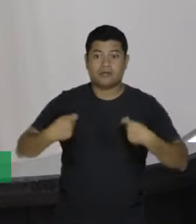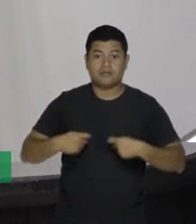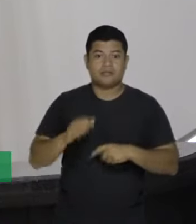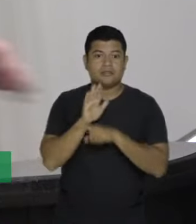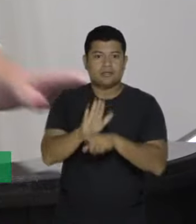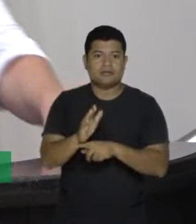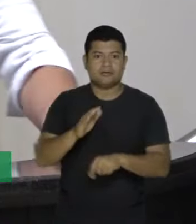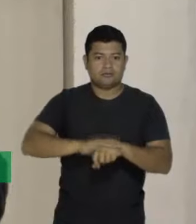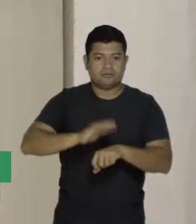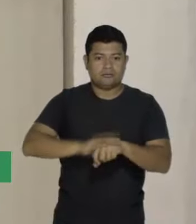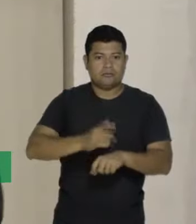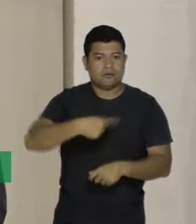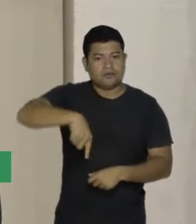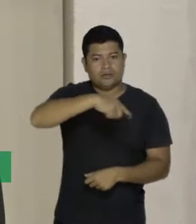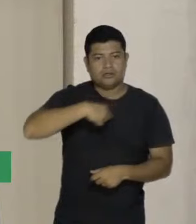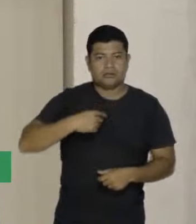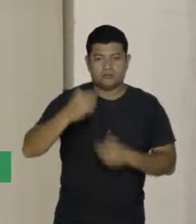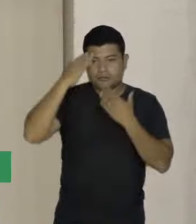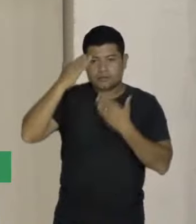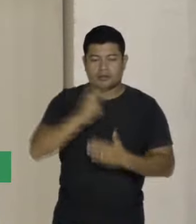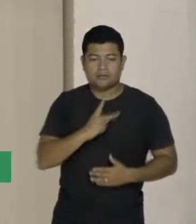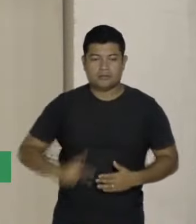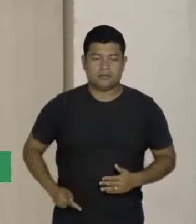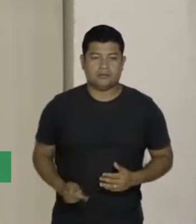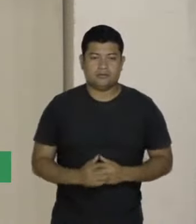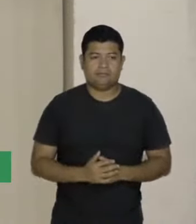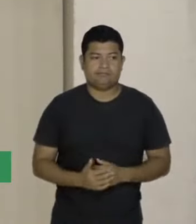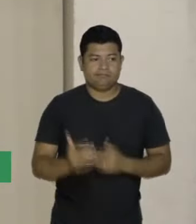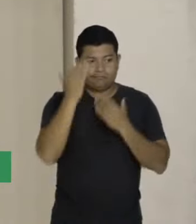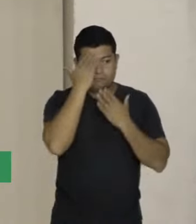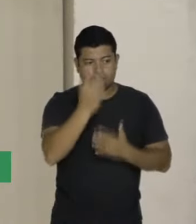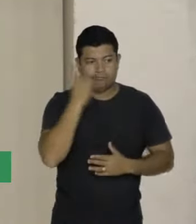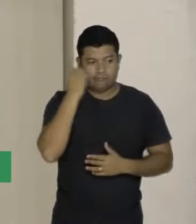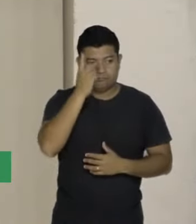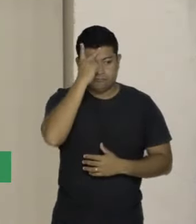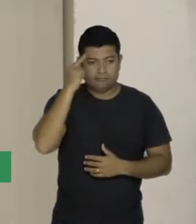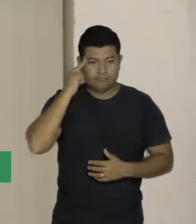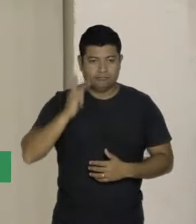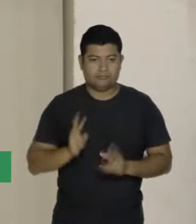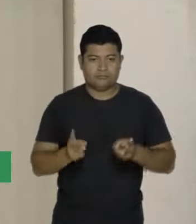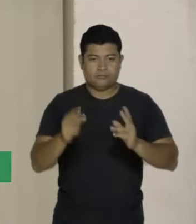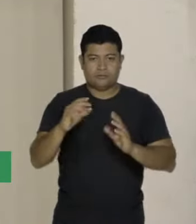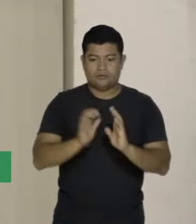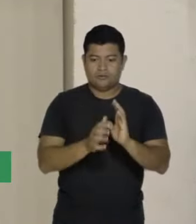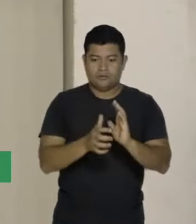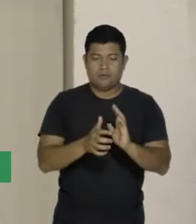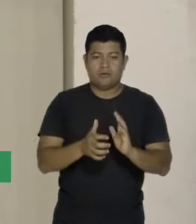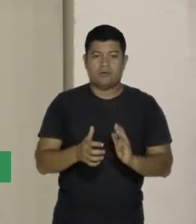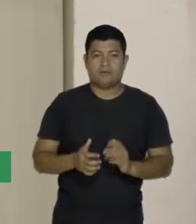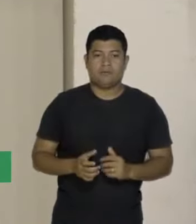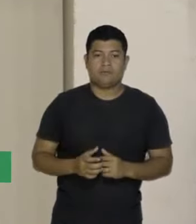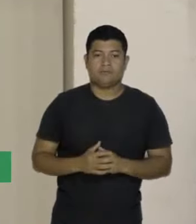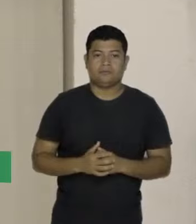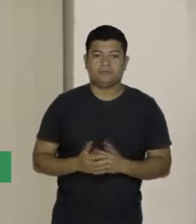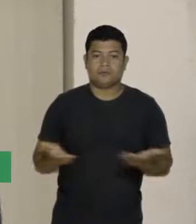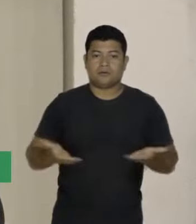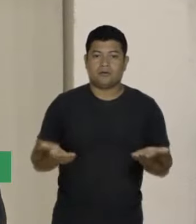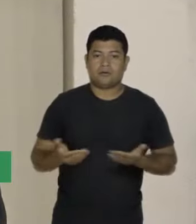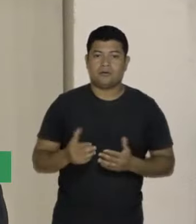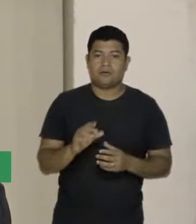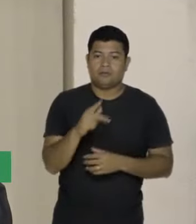presidente. Obrigado, deputada Paulinha. Com a palavra, ainda no horário destinado aos partidos políticos, o Partido